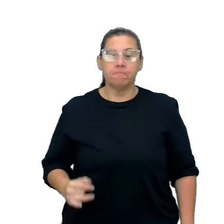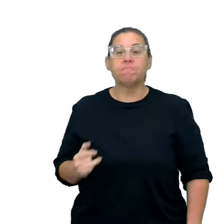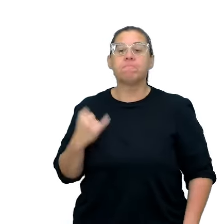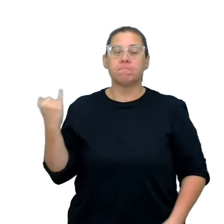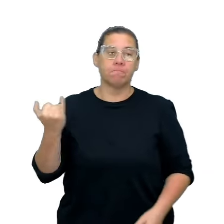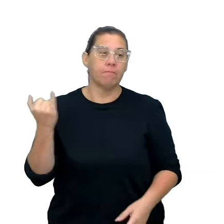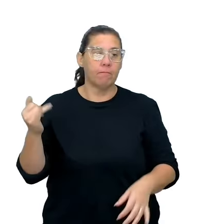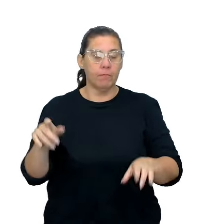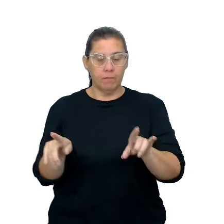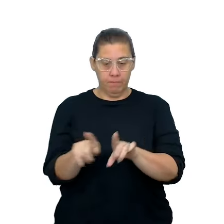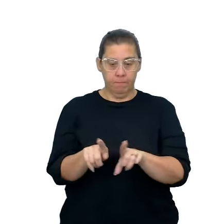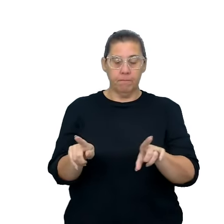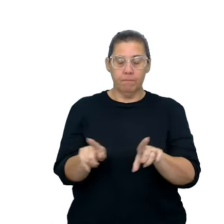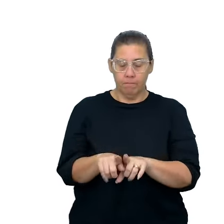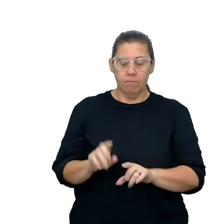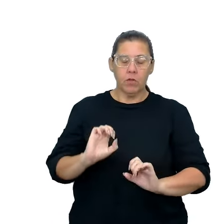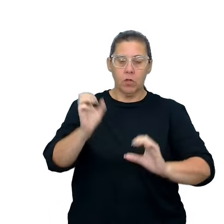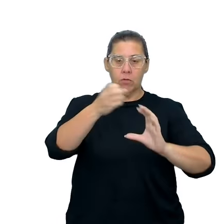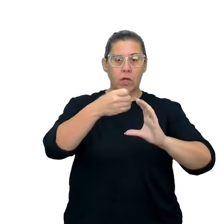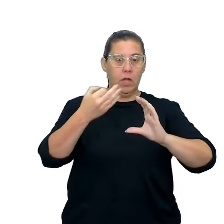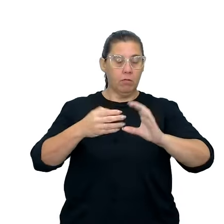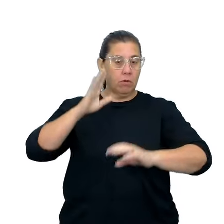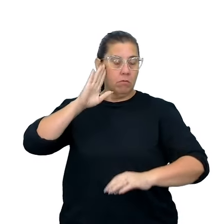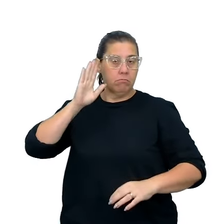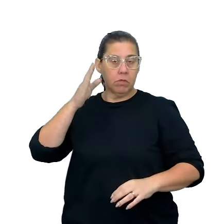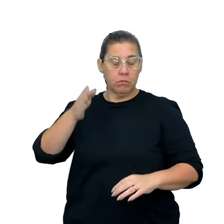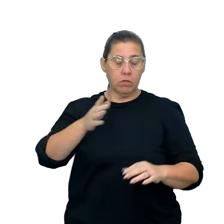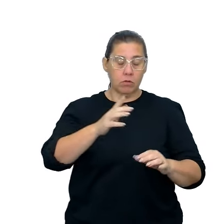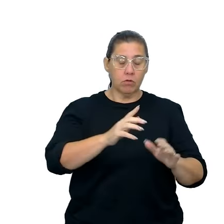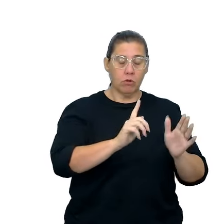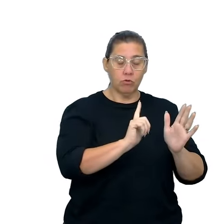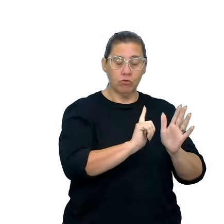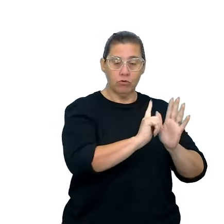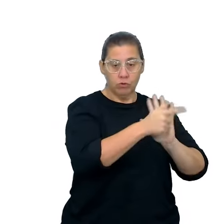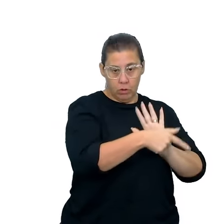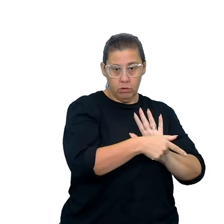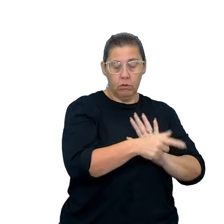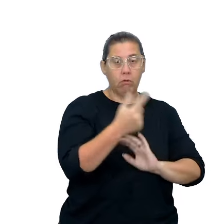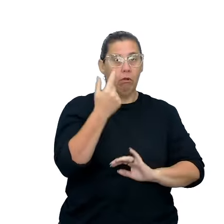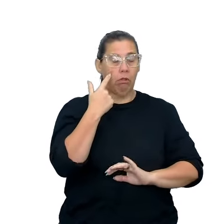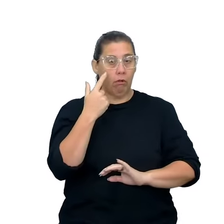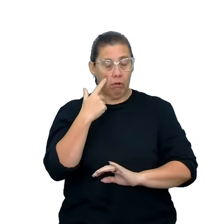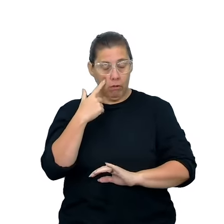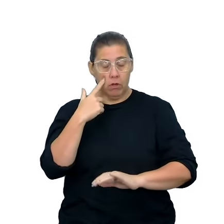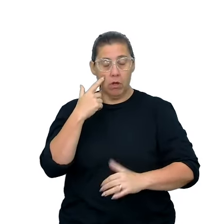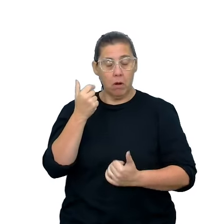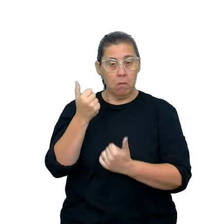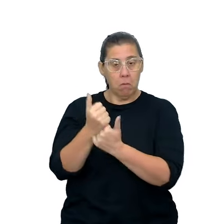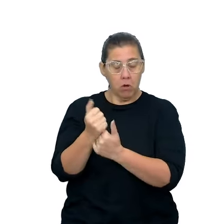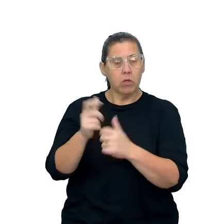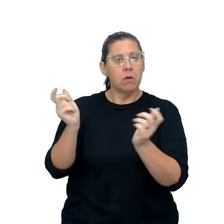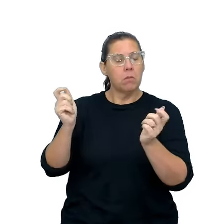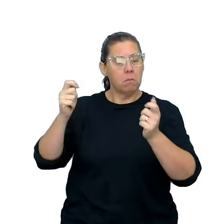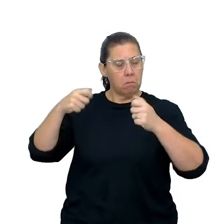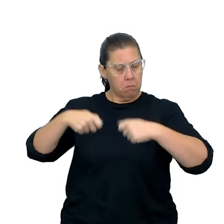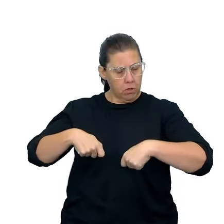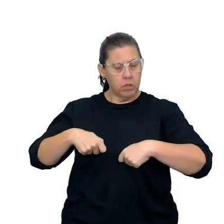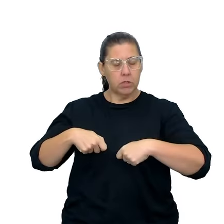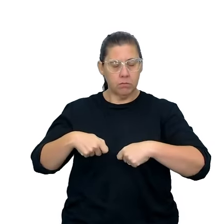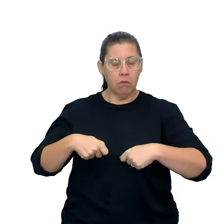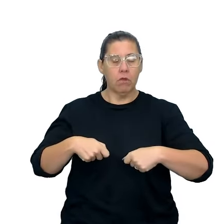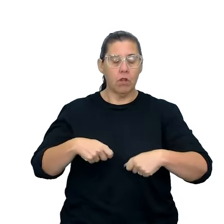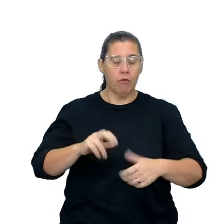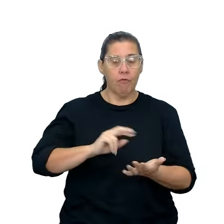Então, as principais características desses gêneros ainda são eles ancoram-se em possibilidades